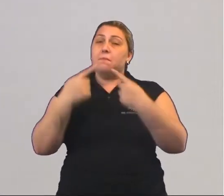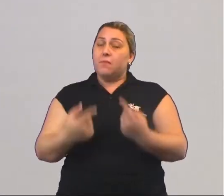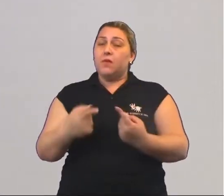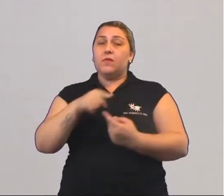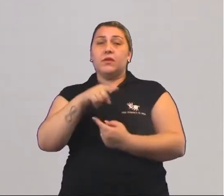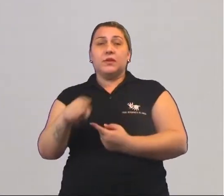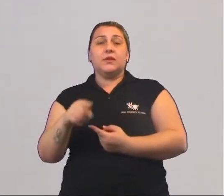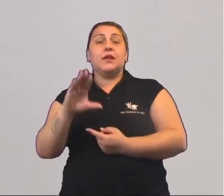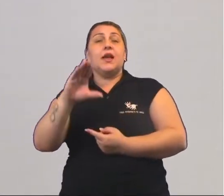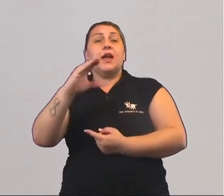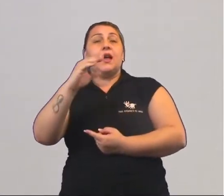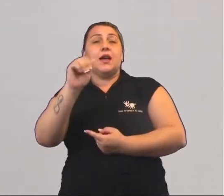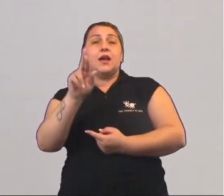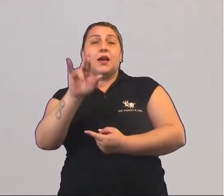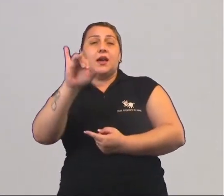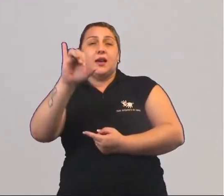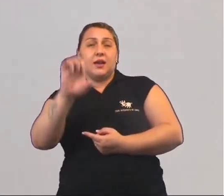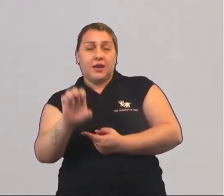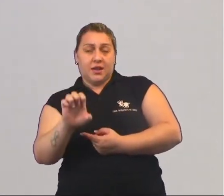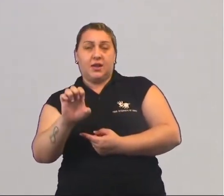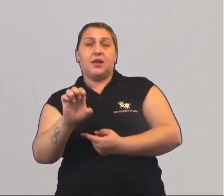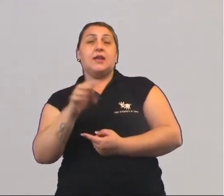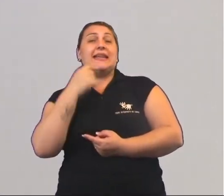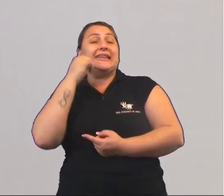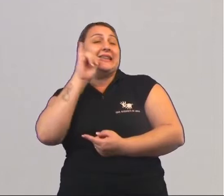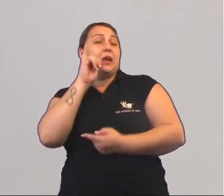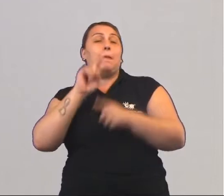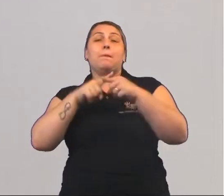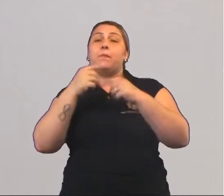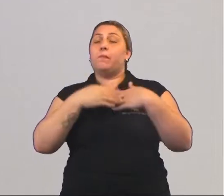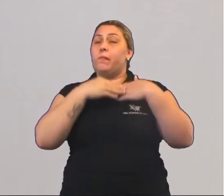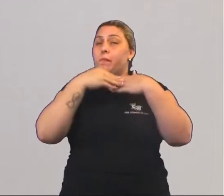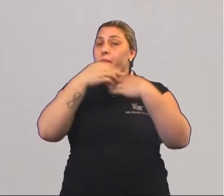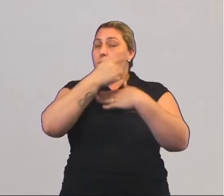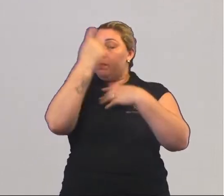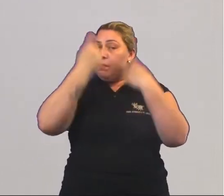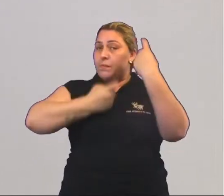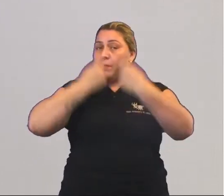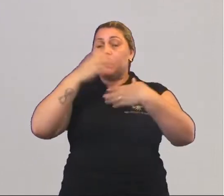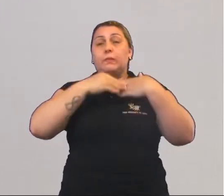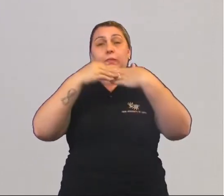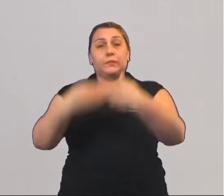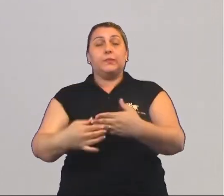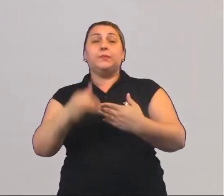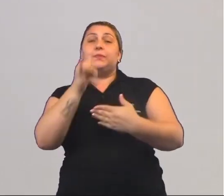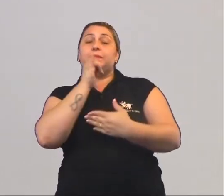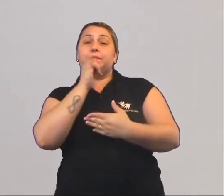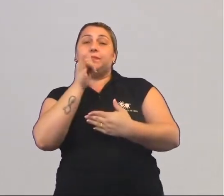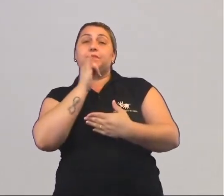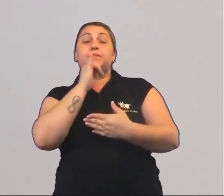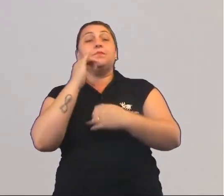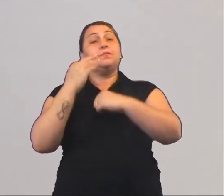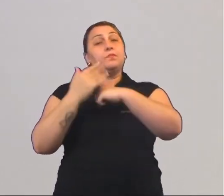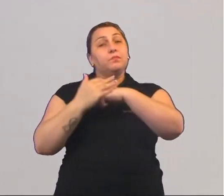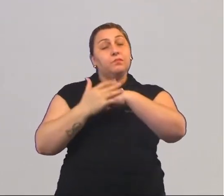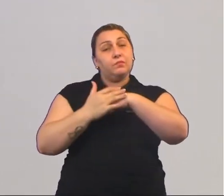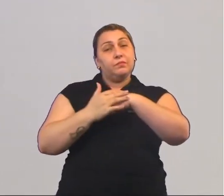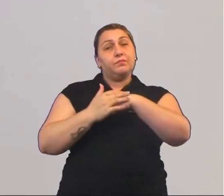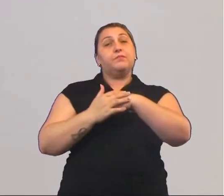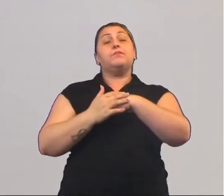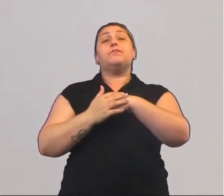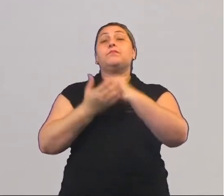a vocês seja cárie dentária. Mas não se preocupem, porque eu trouxe para vocês o exemplo dessas doenças, né, que